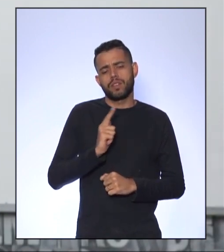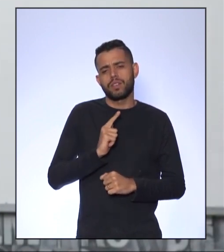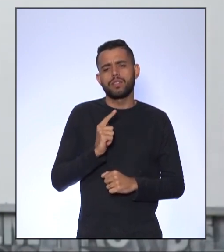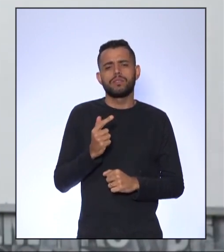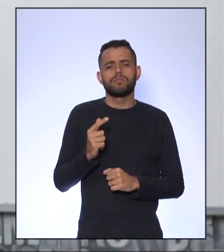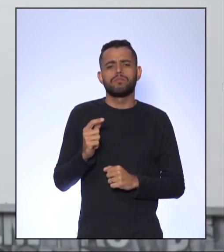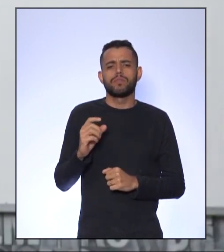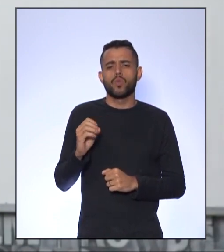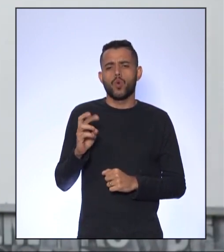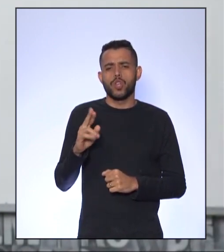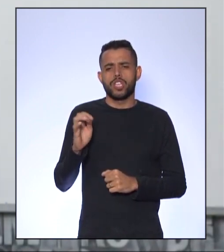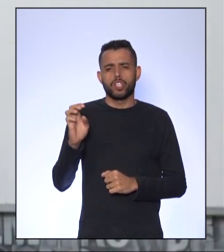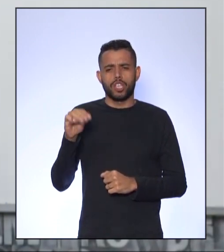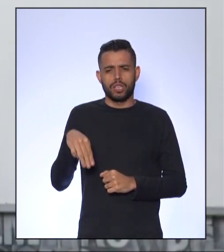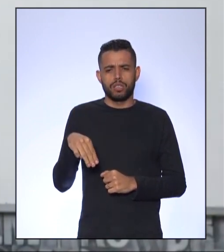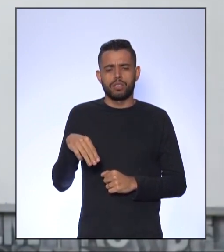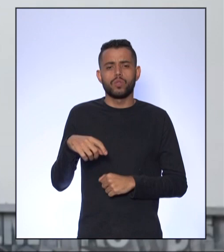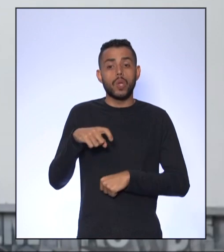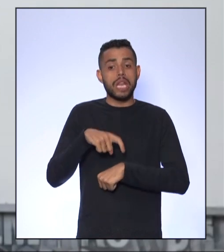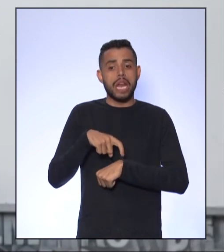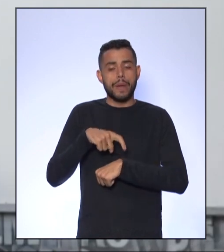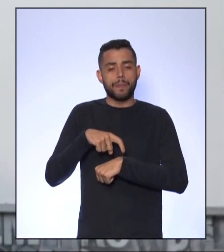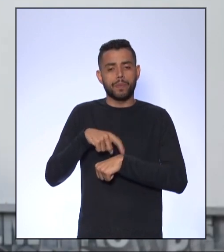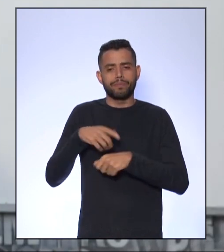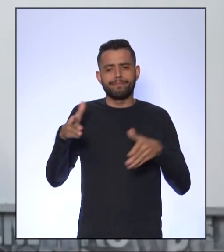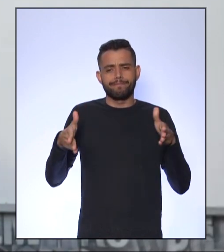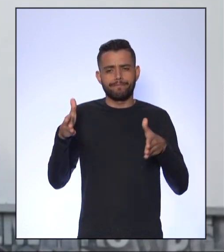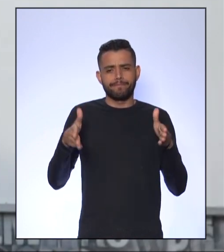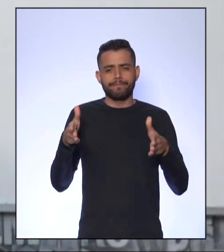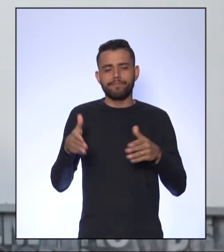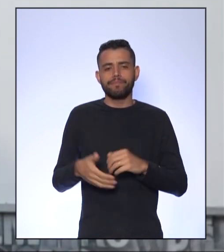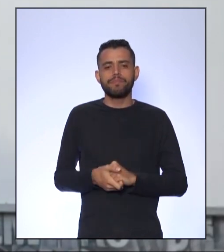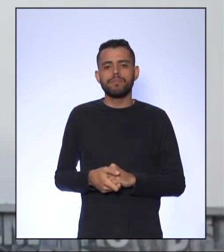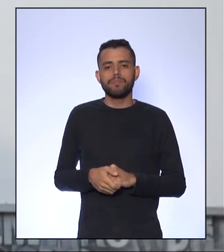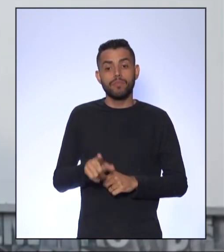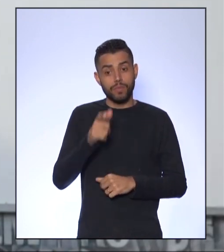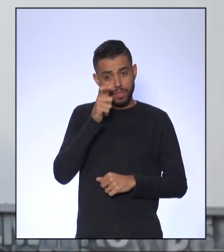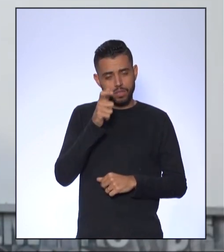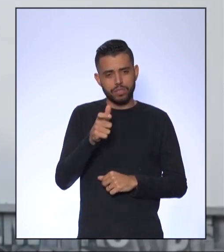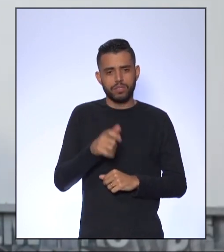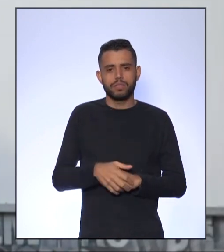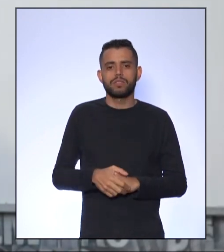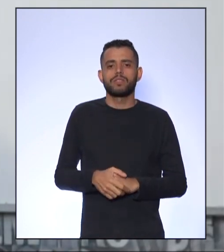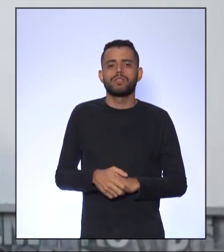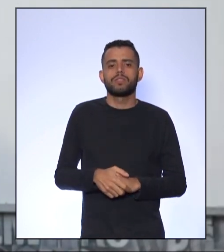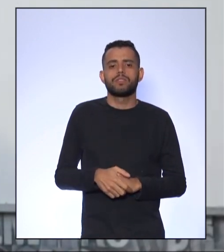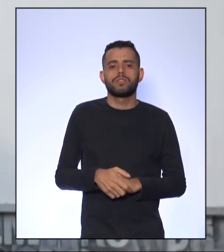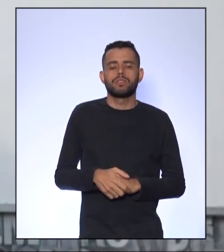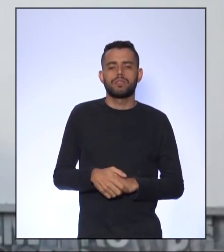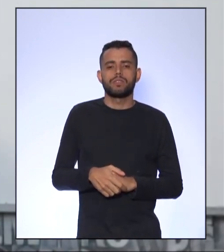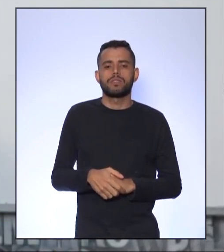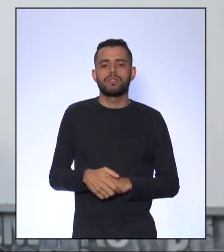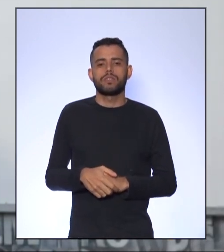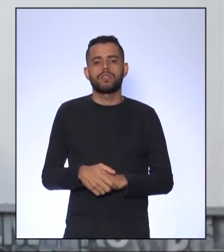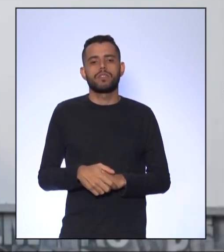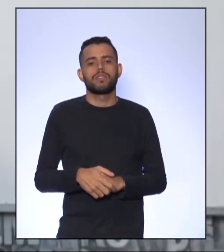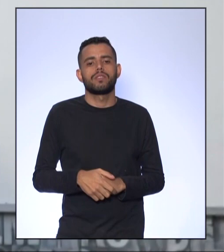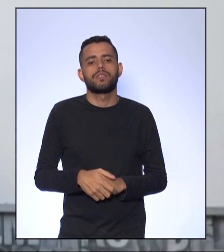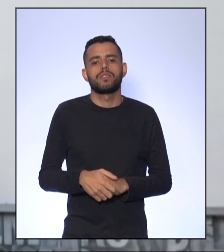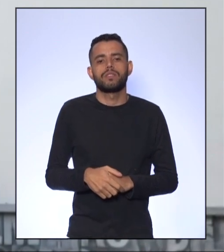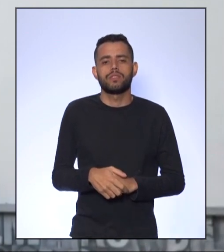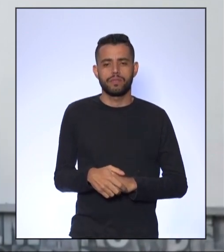na temporalidade, tá? Olha que interessante. Segundo detalhe,